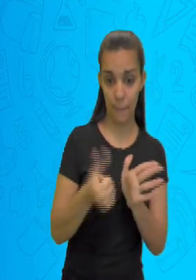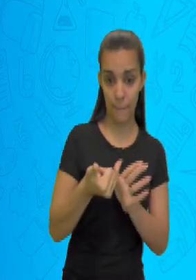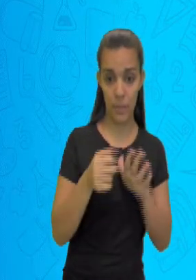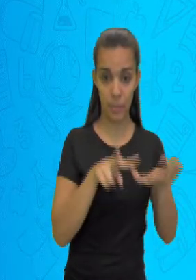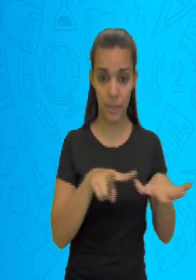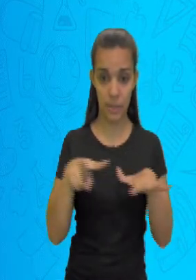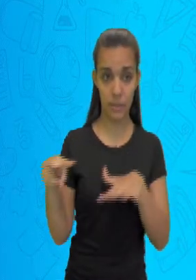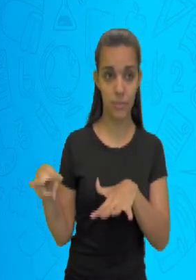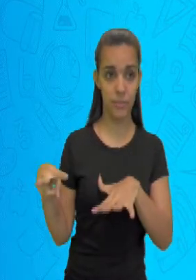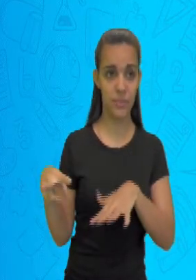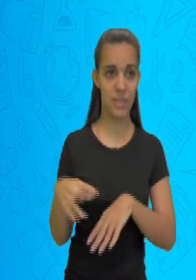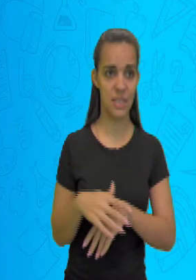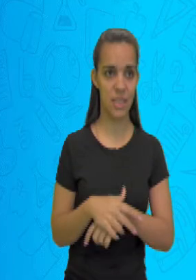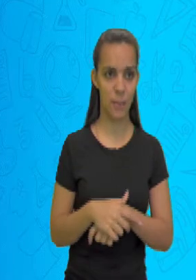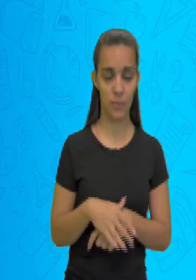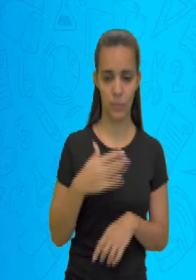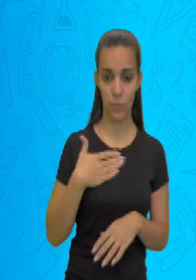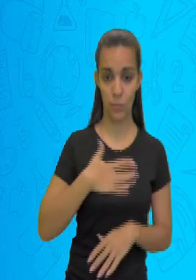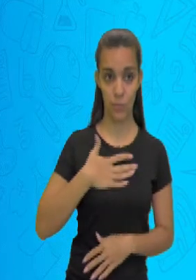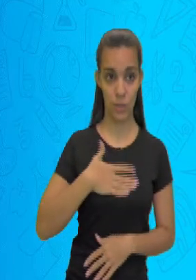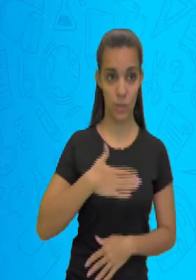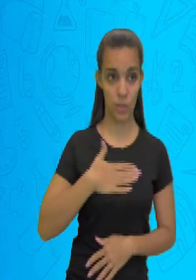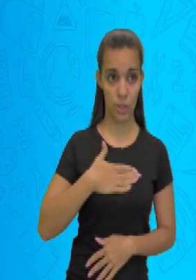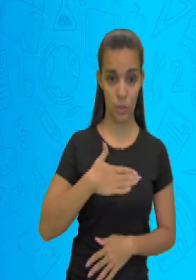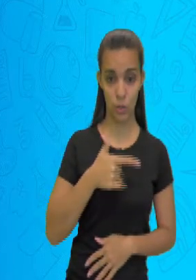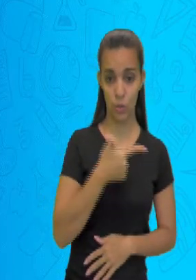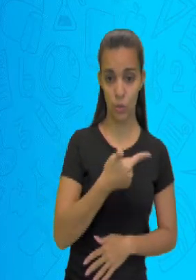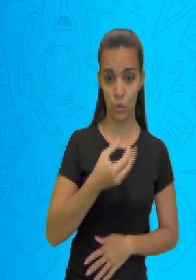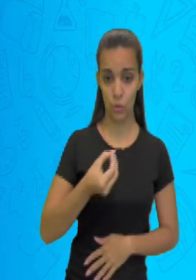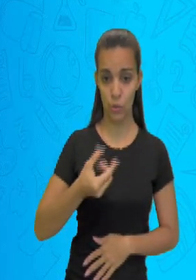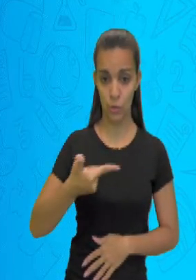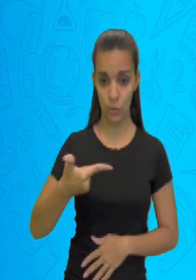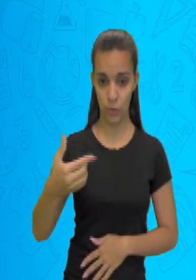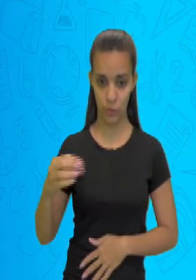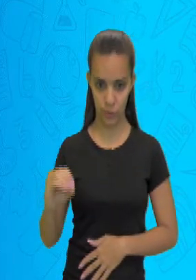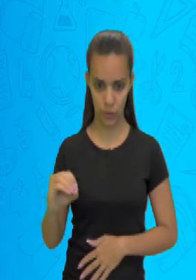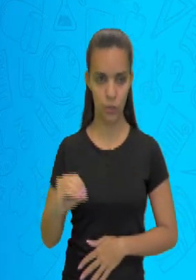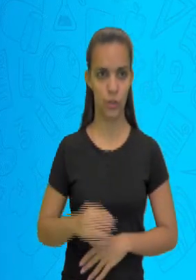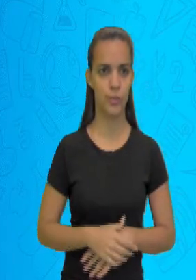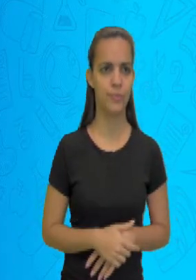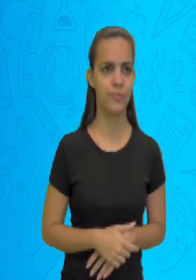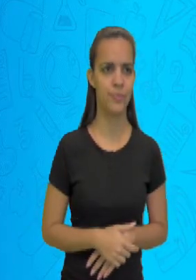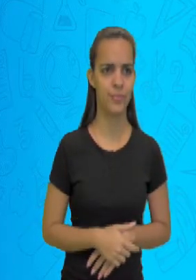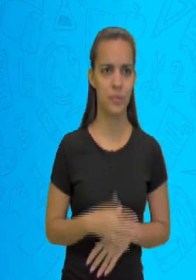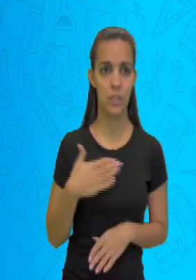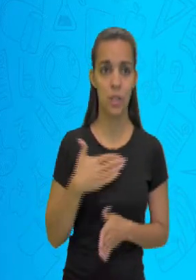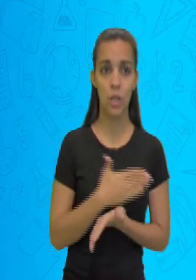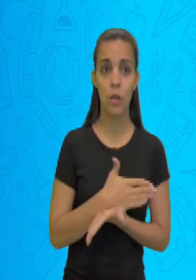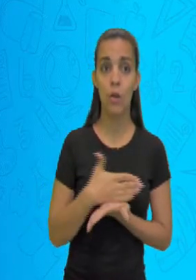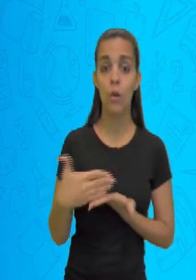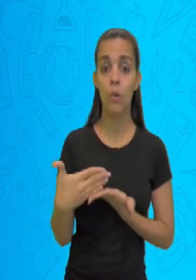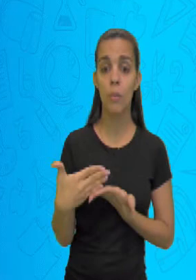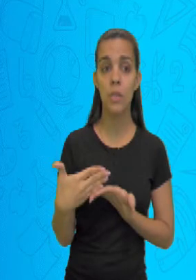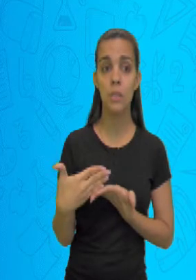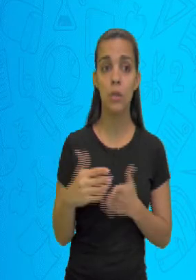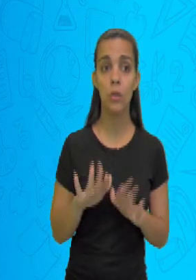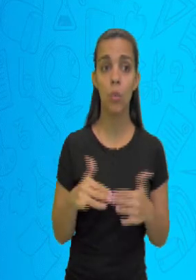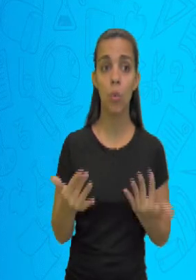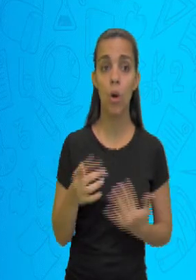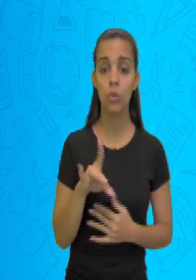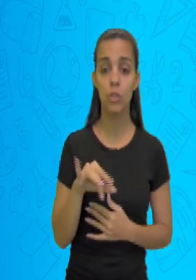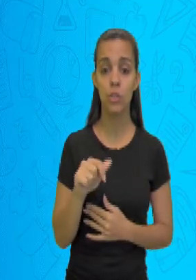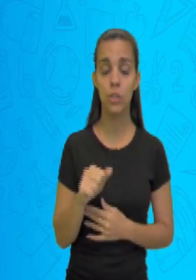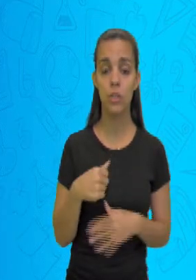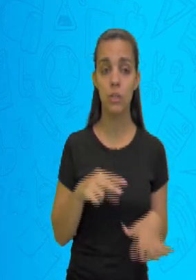aqui, no mês de agosto de 2020, nós começamos em qual dia da semana? Vamos observar?